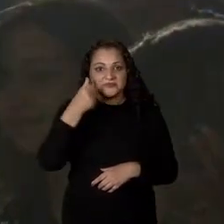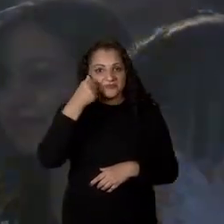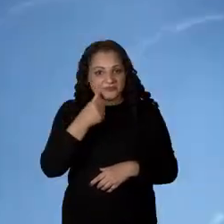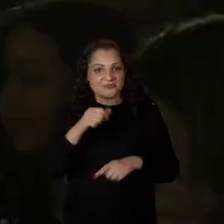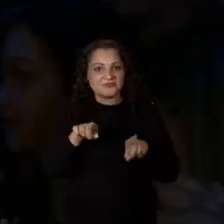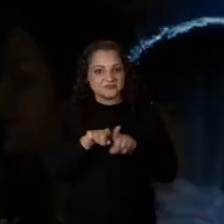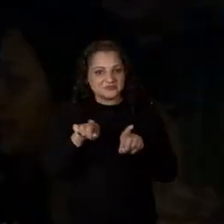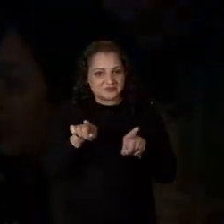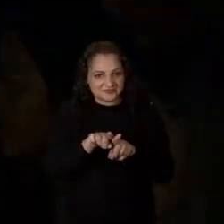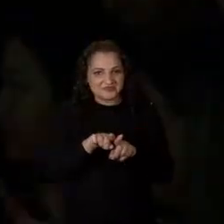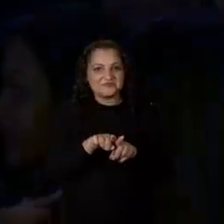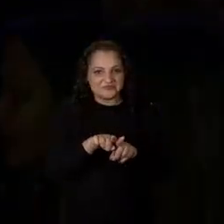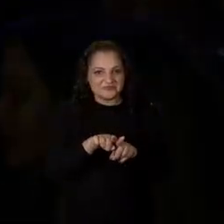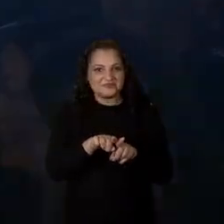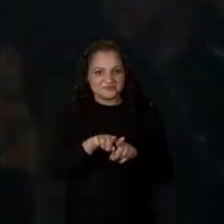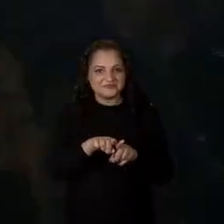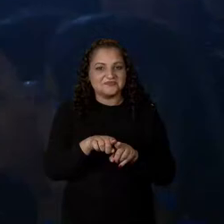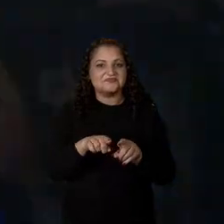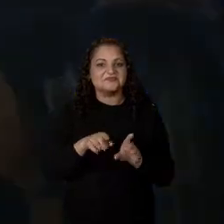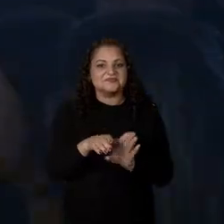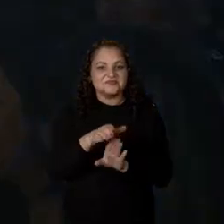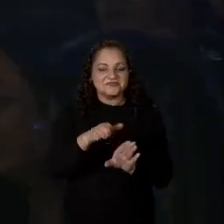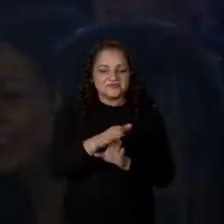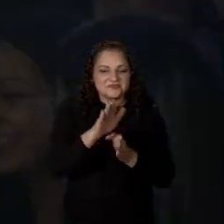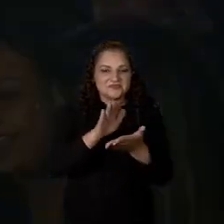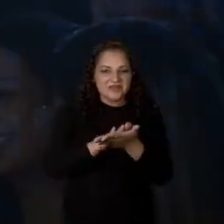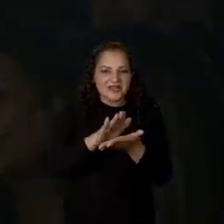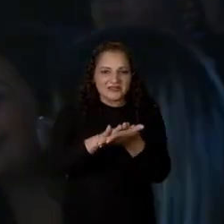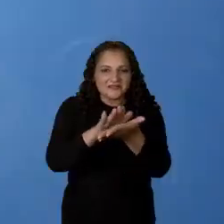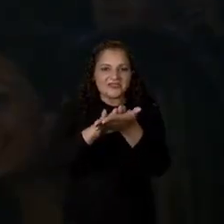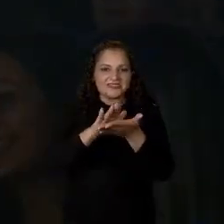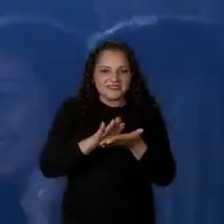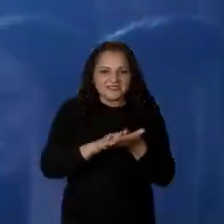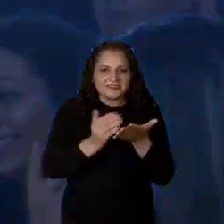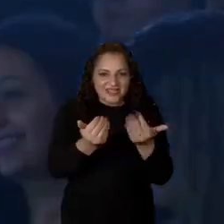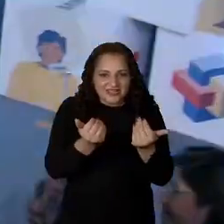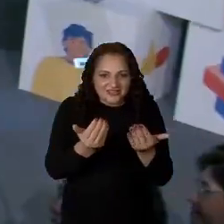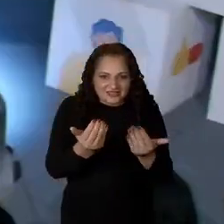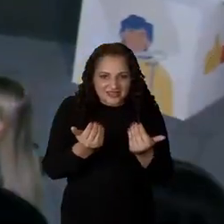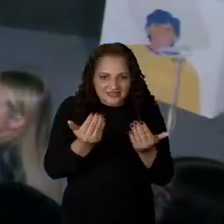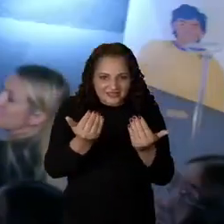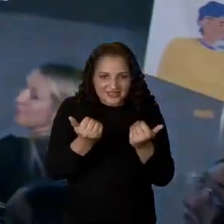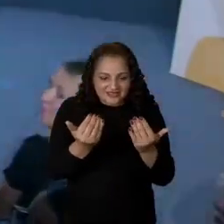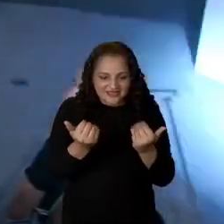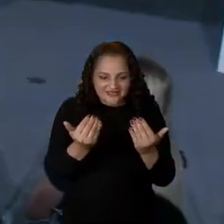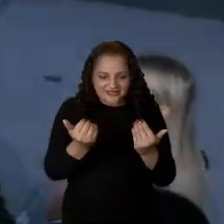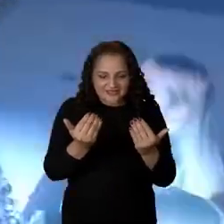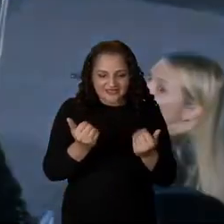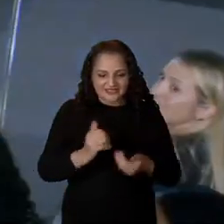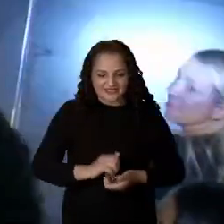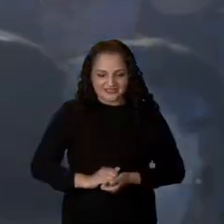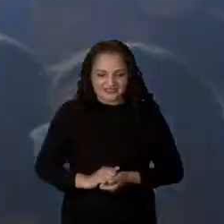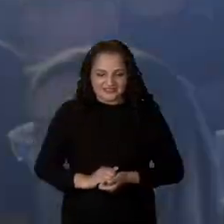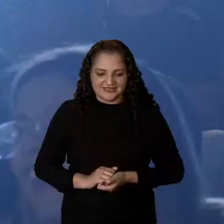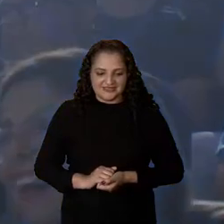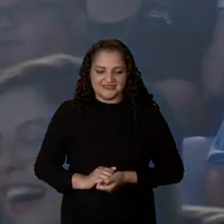Eduardo Henrique da Silva. Parabéns! Cheguem, cheguem mais! Venham cá, venham cá!